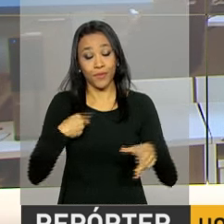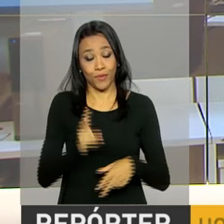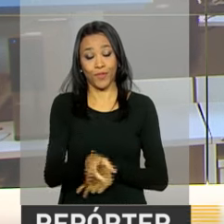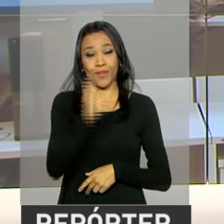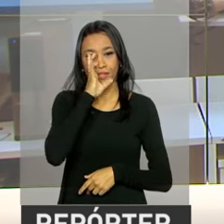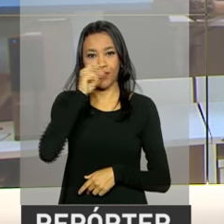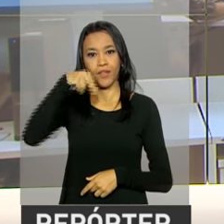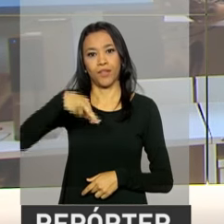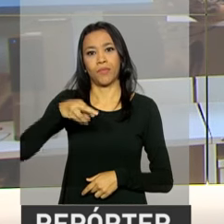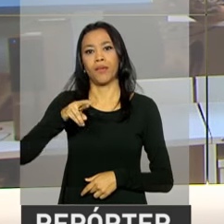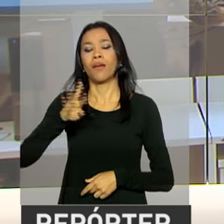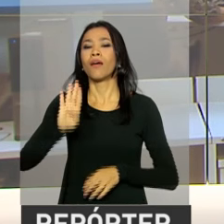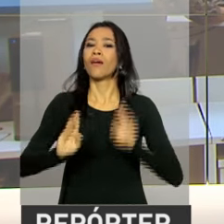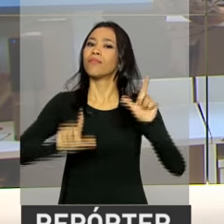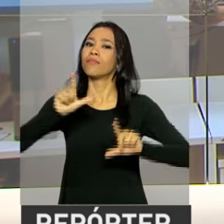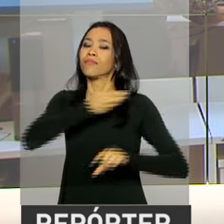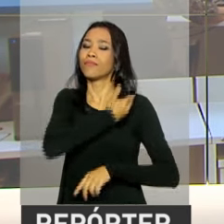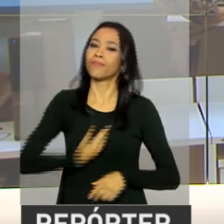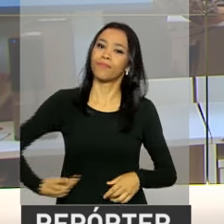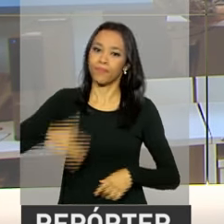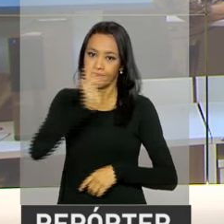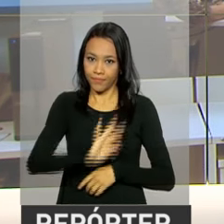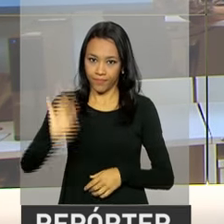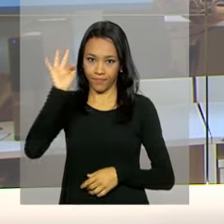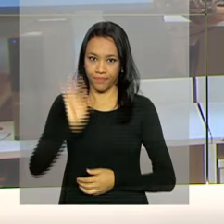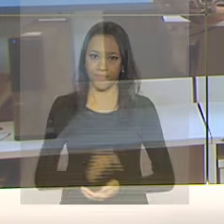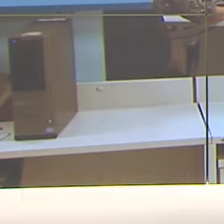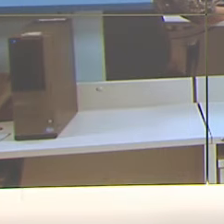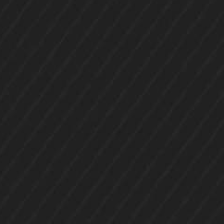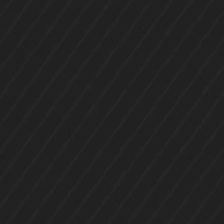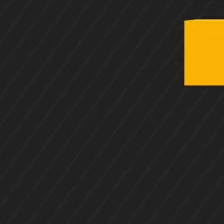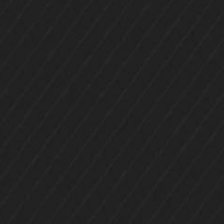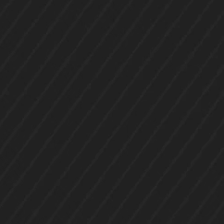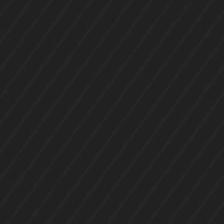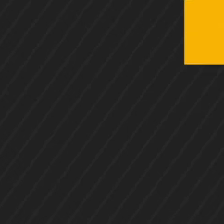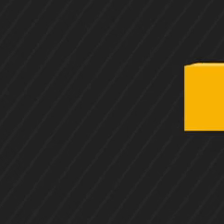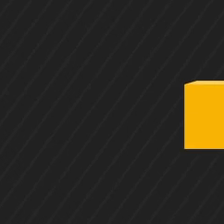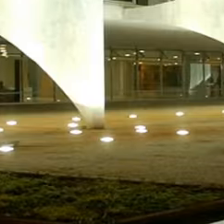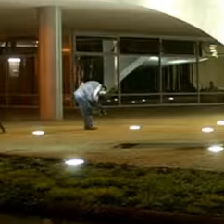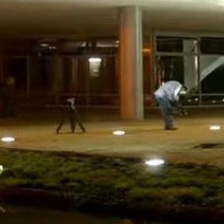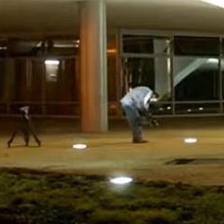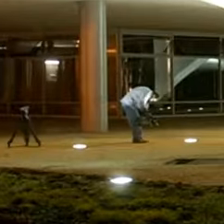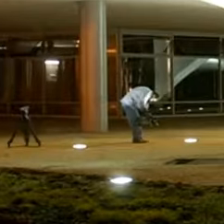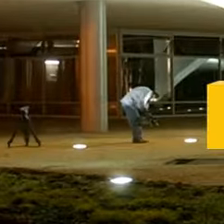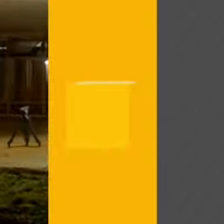Continue com a gente aqui na NBR, a TV do Governo Federal.